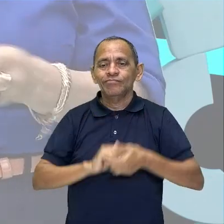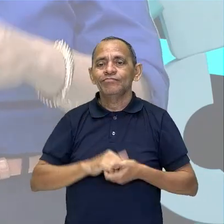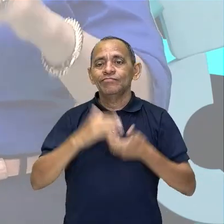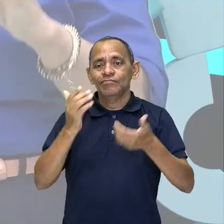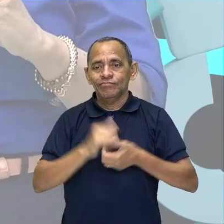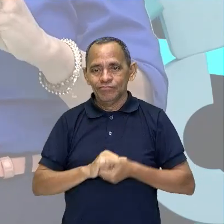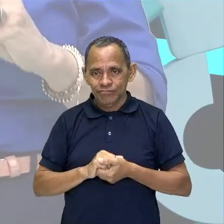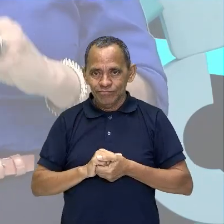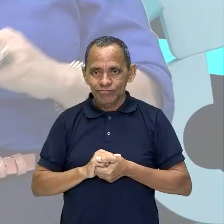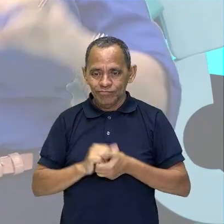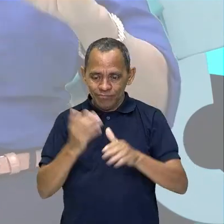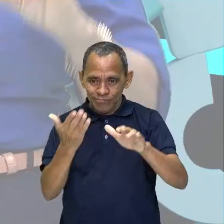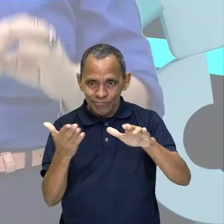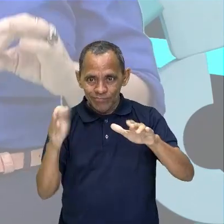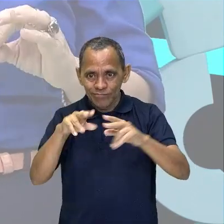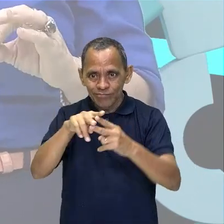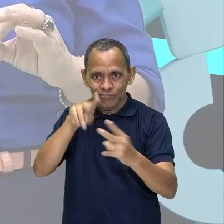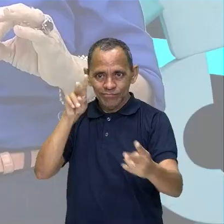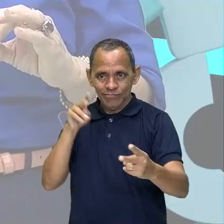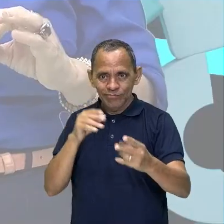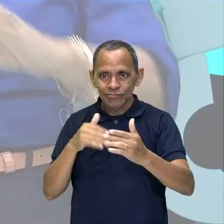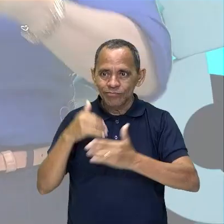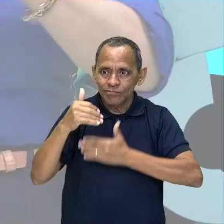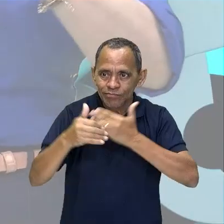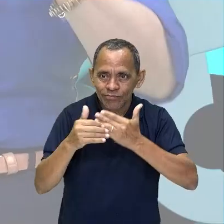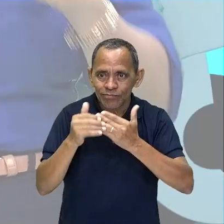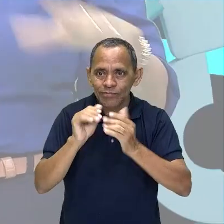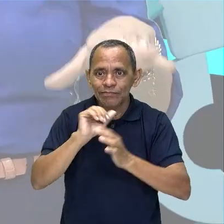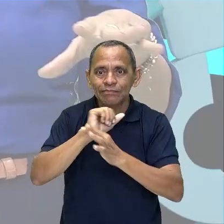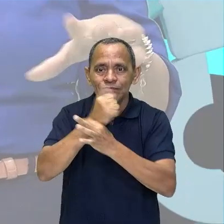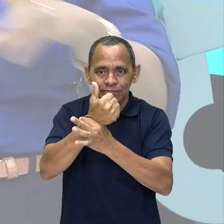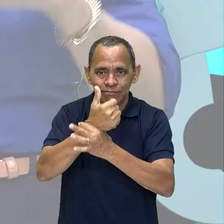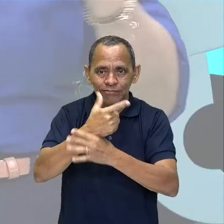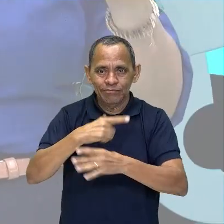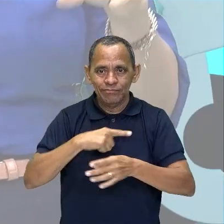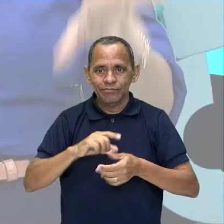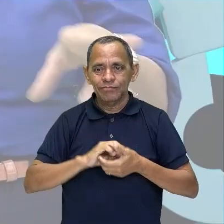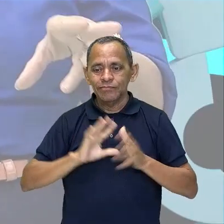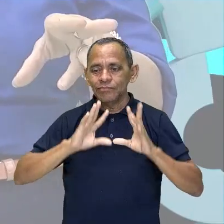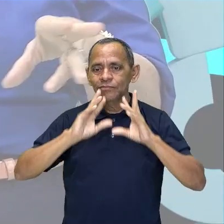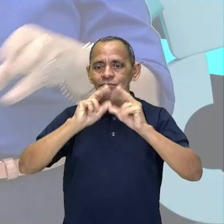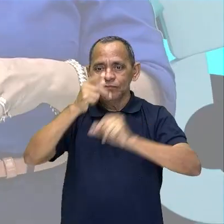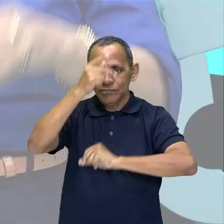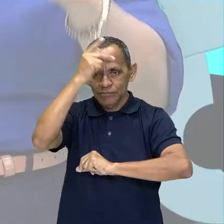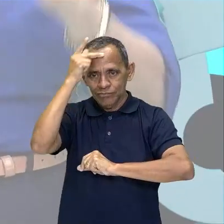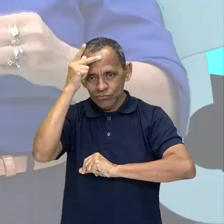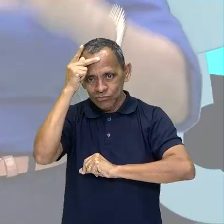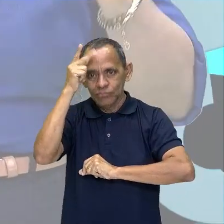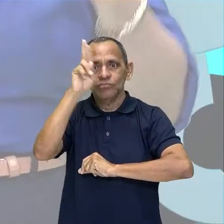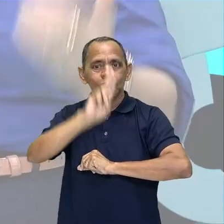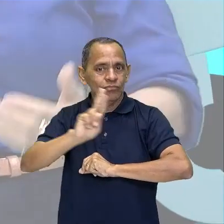digital é o processo de garantir que todas as pessoas, todos os usuários tenham